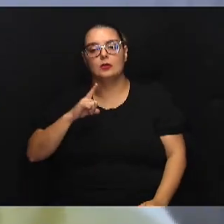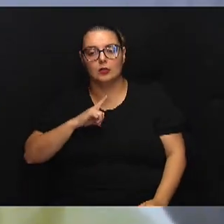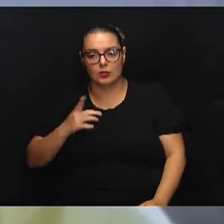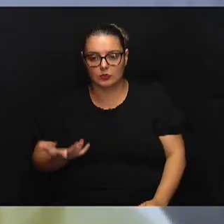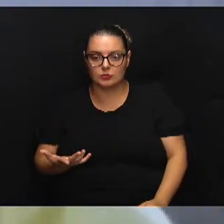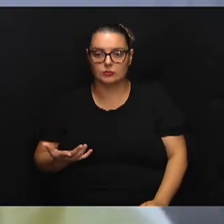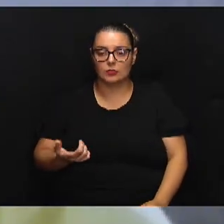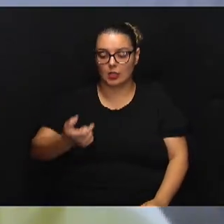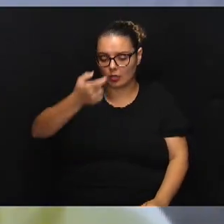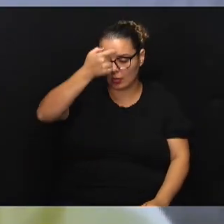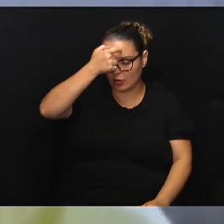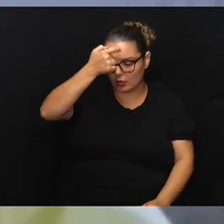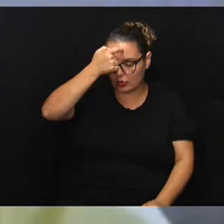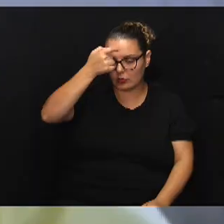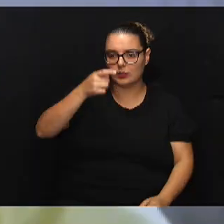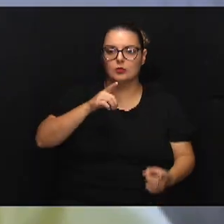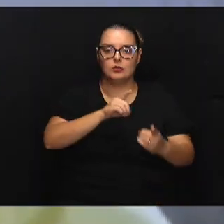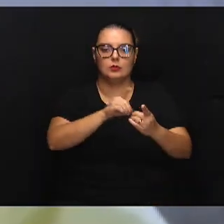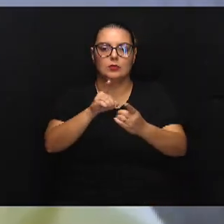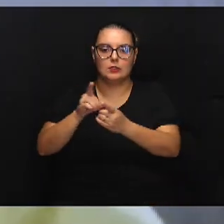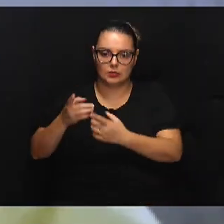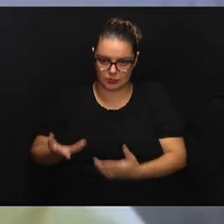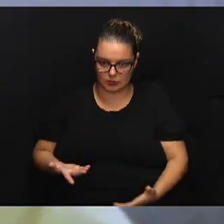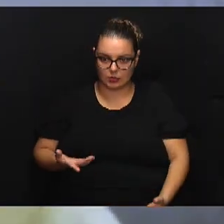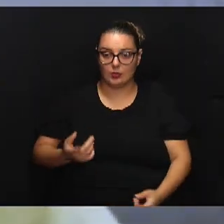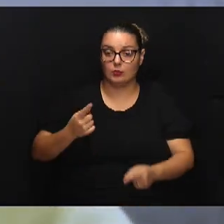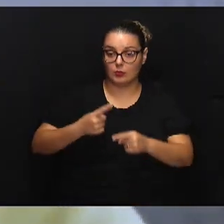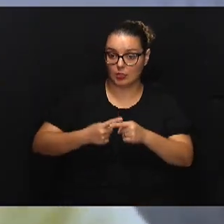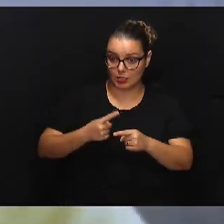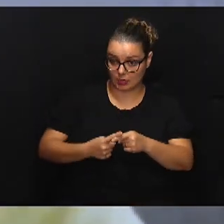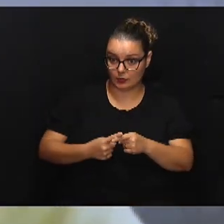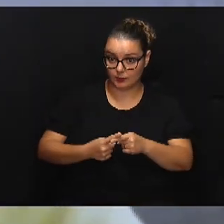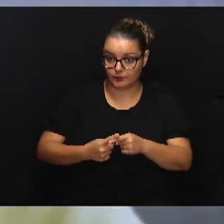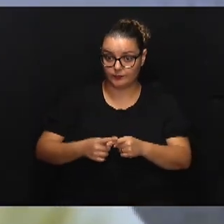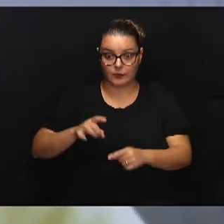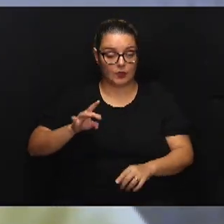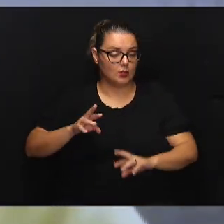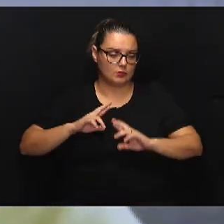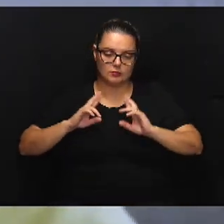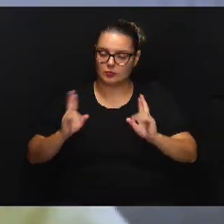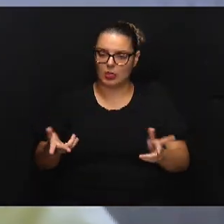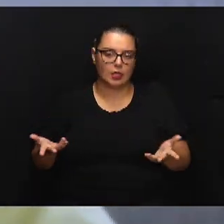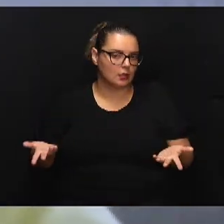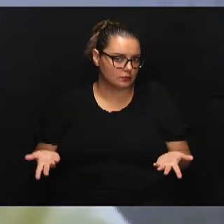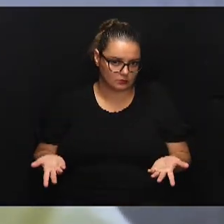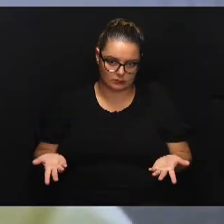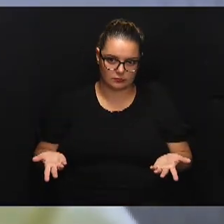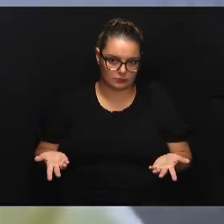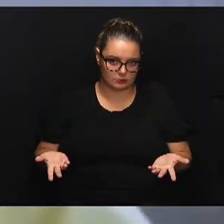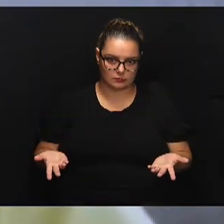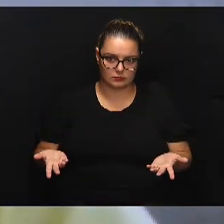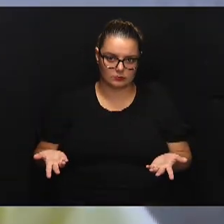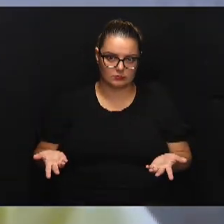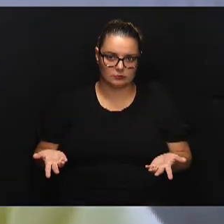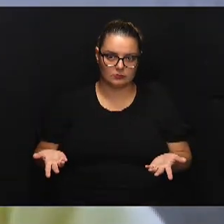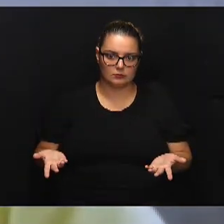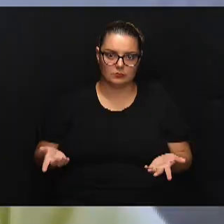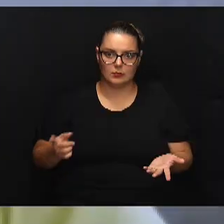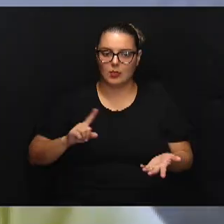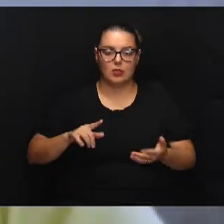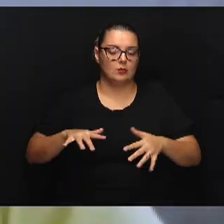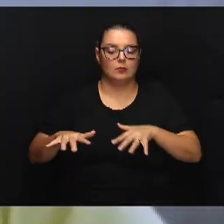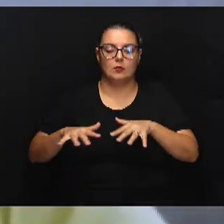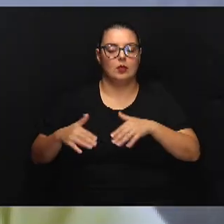a conscientização do atendimento, porque ela só é diferente, ela não se mexe